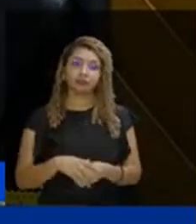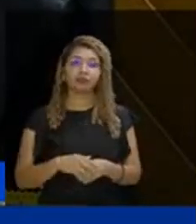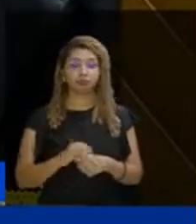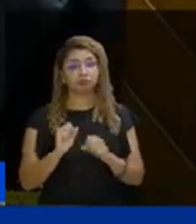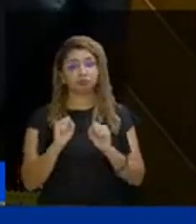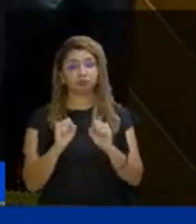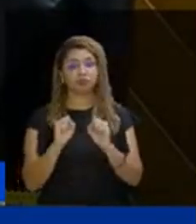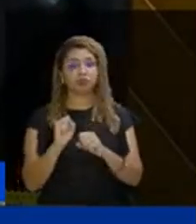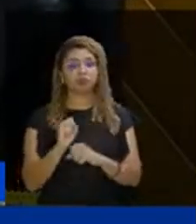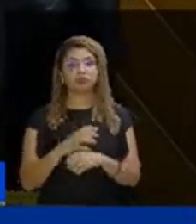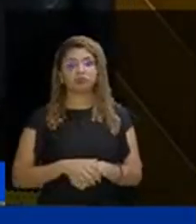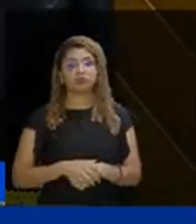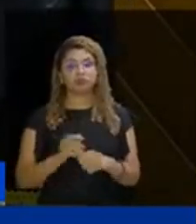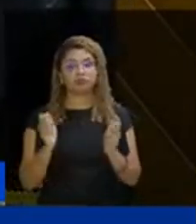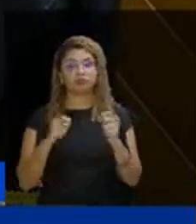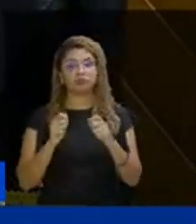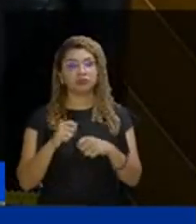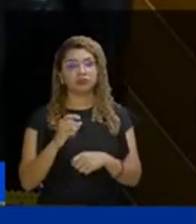em mesa.